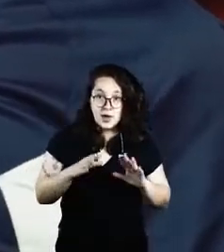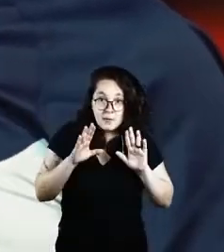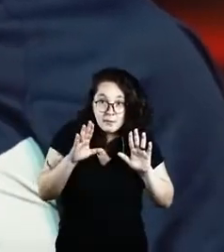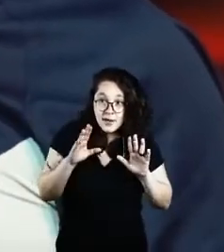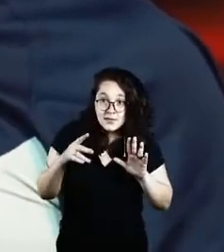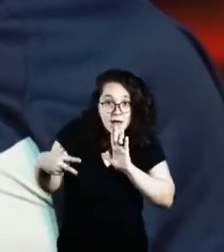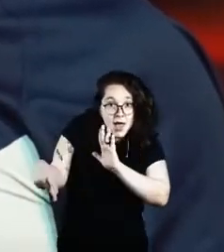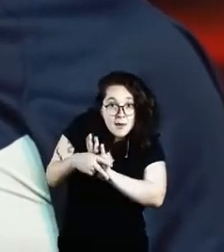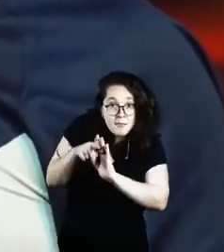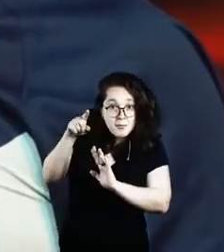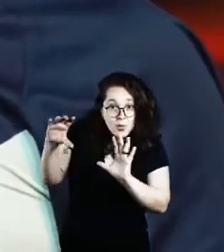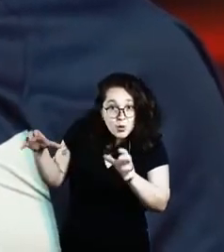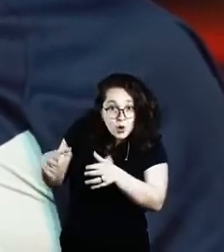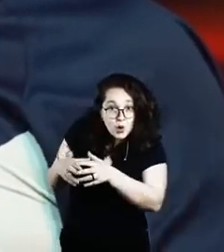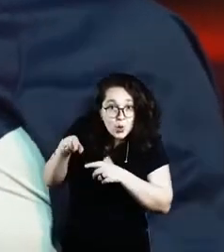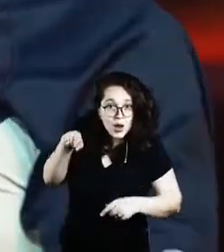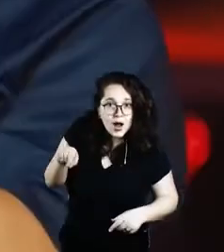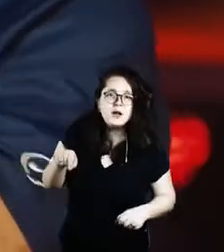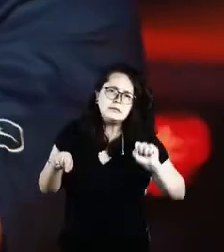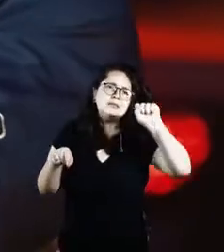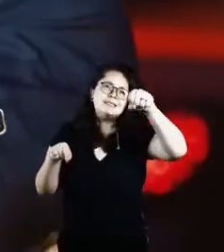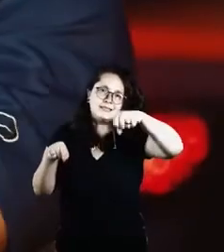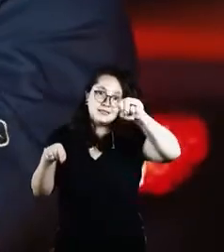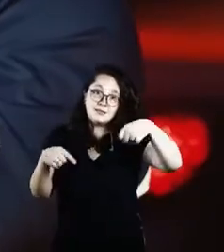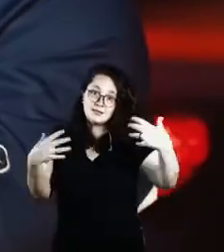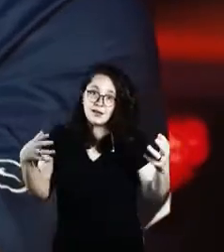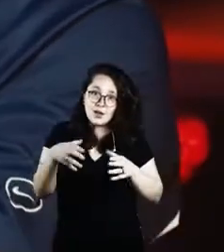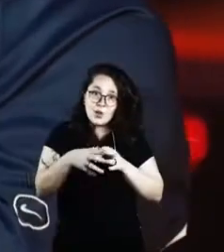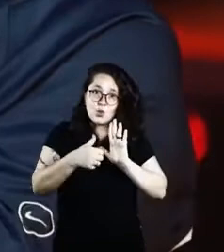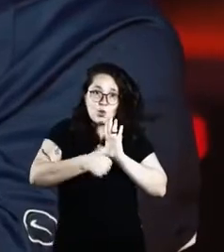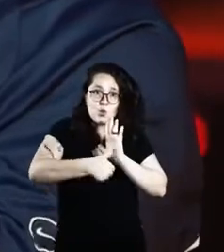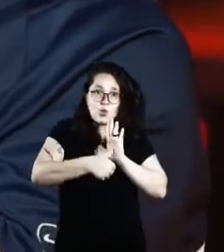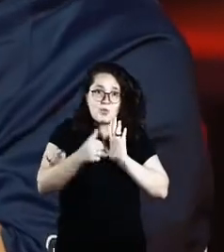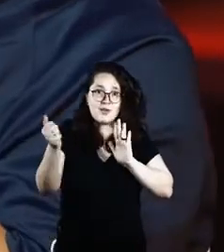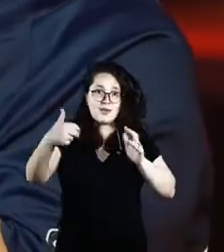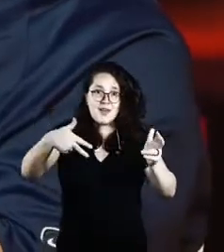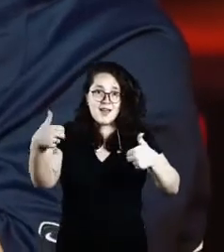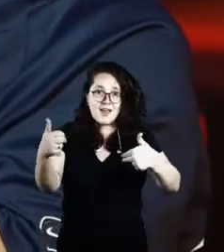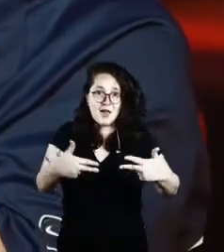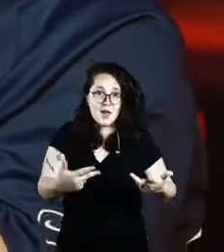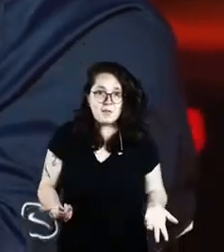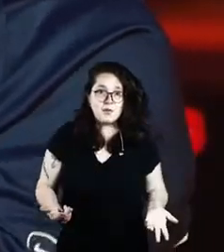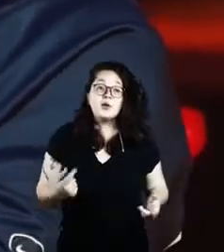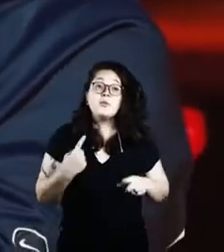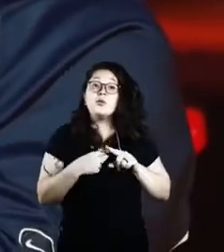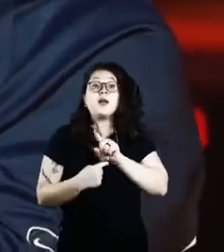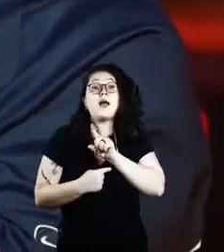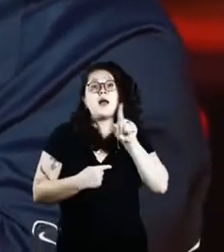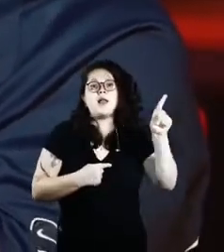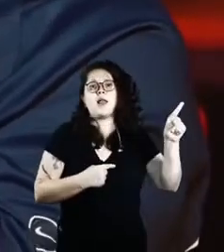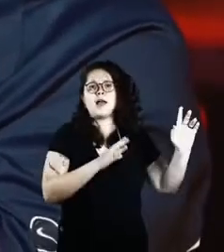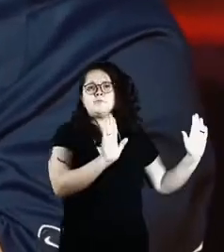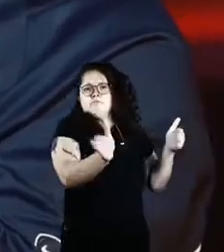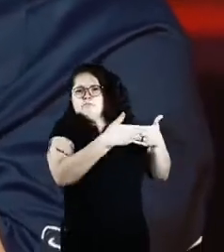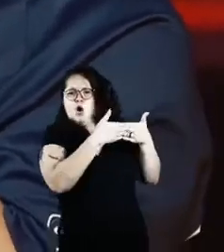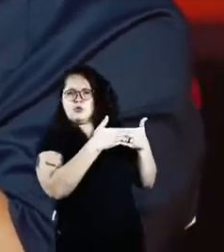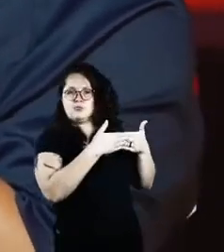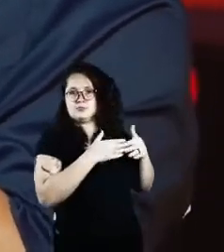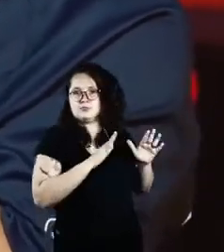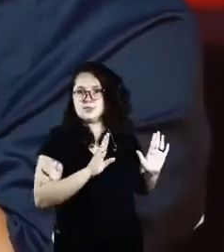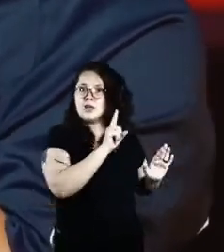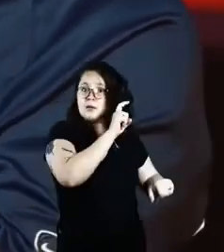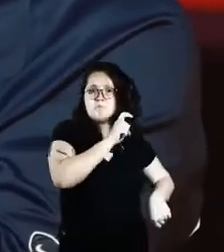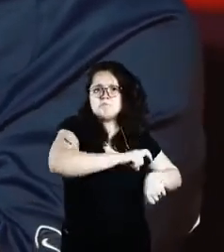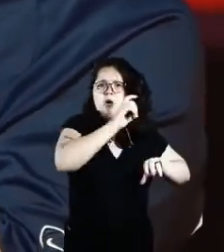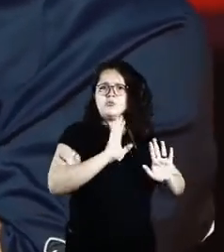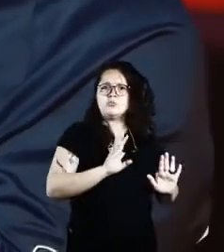Ruas é Chic Show. Que é o Clube do Rap, porque eu não fui bem aceito lá, porque lá era radical. Jabaquara Breaks